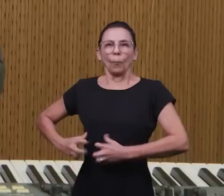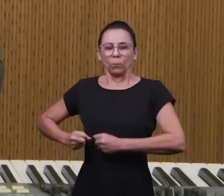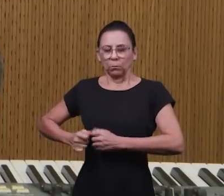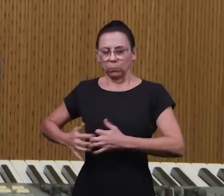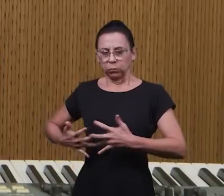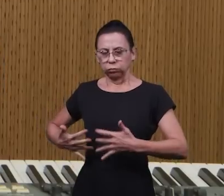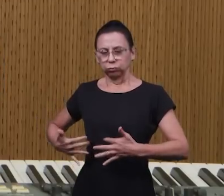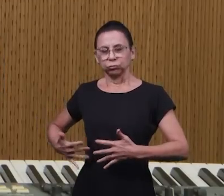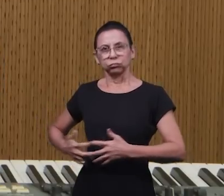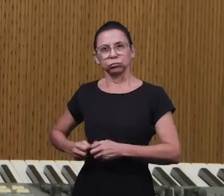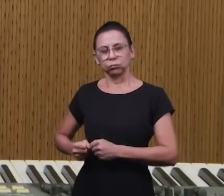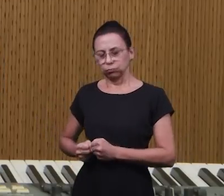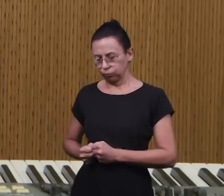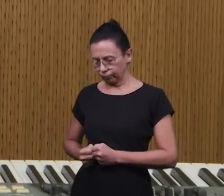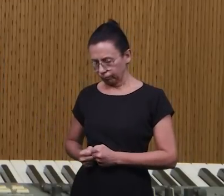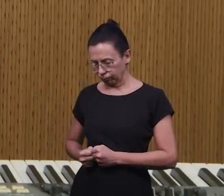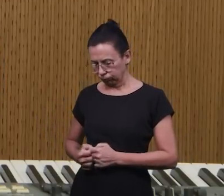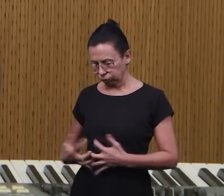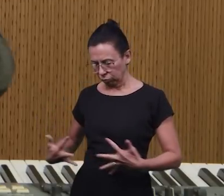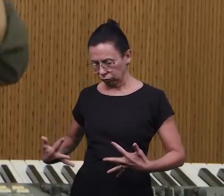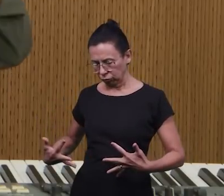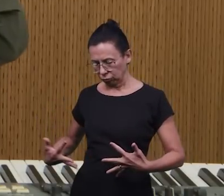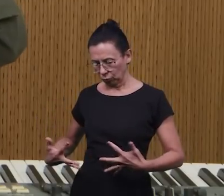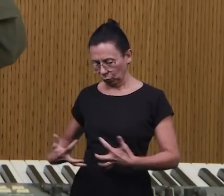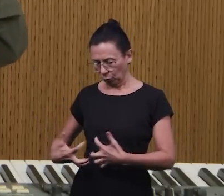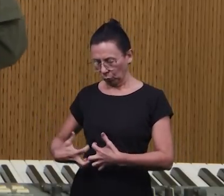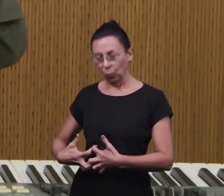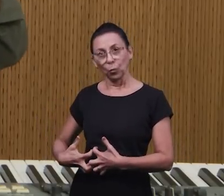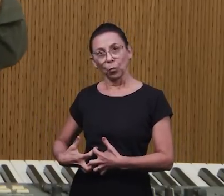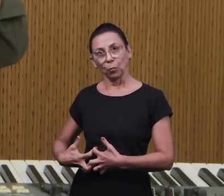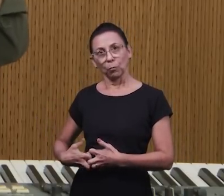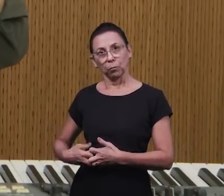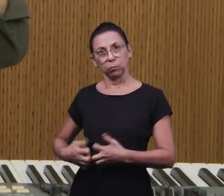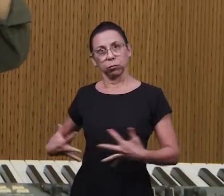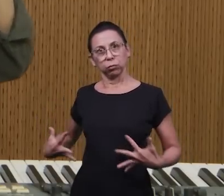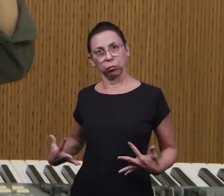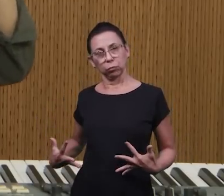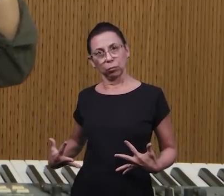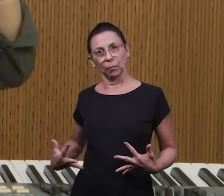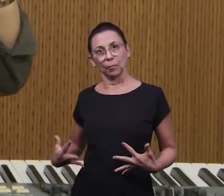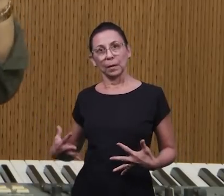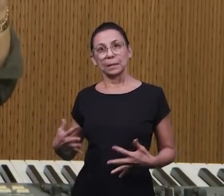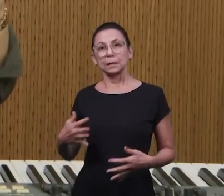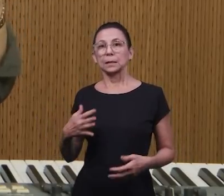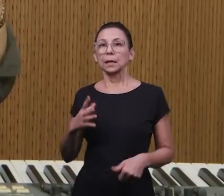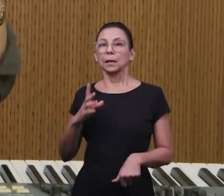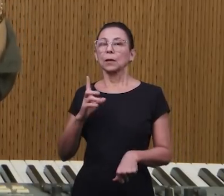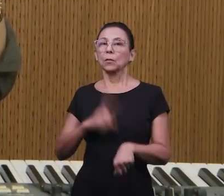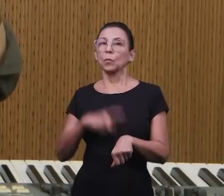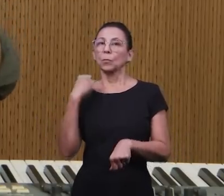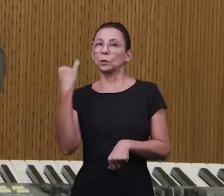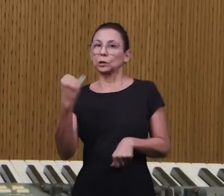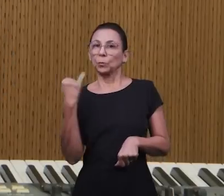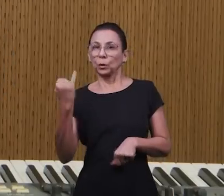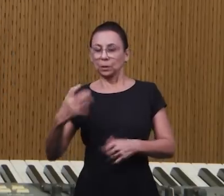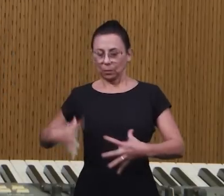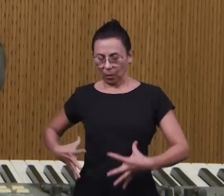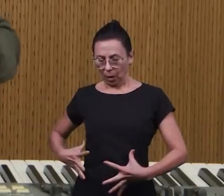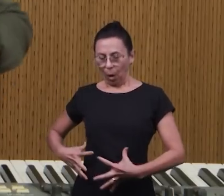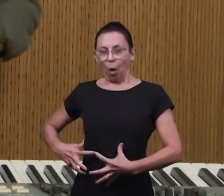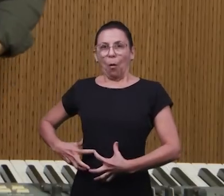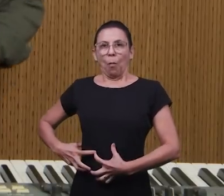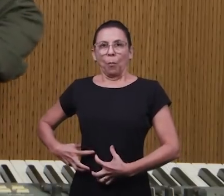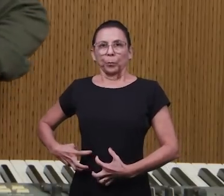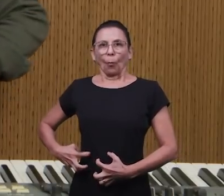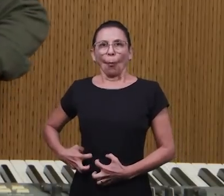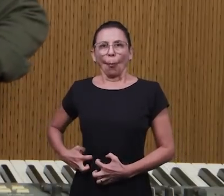relaxam. Mas tem um momento muito importante entre a contração, entre a ativação e entre o relaxamento, que é